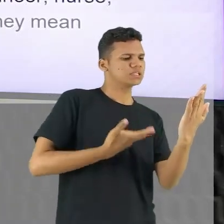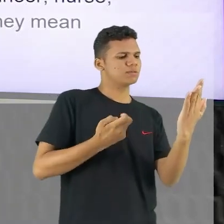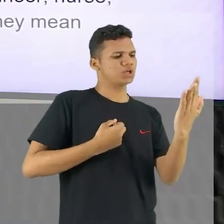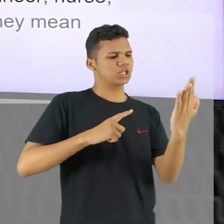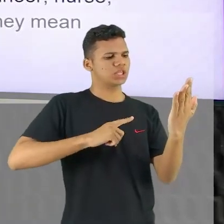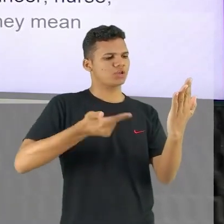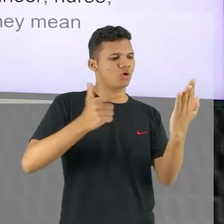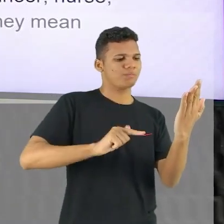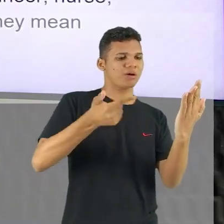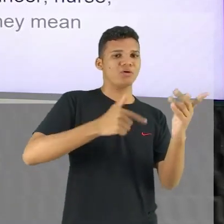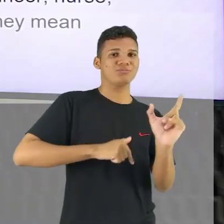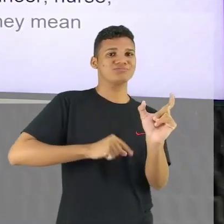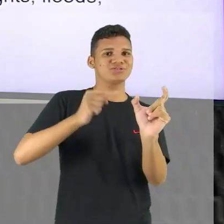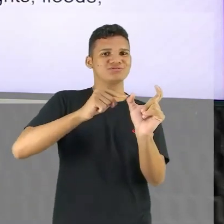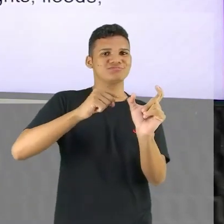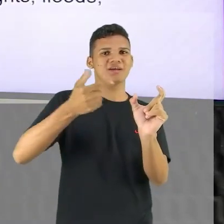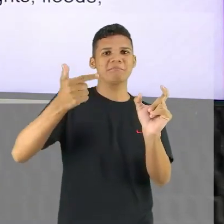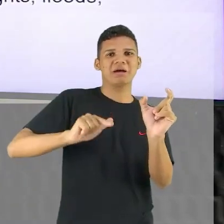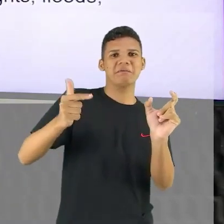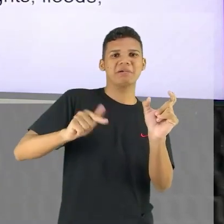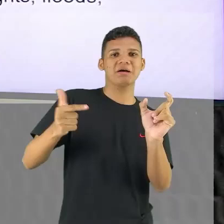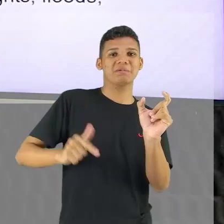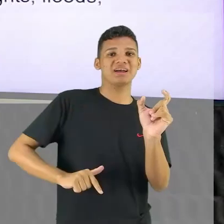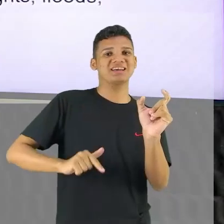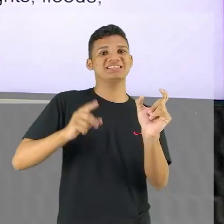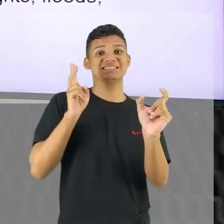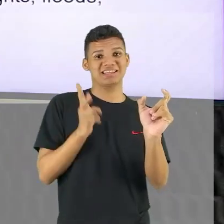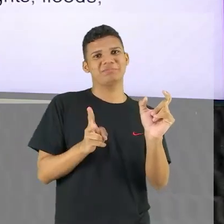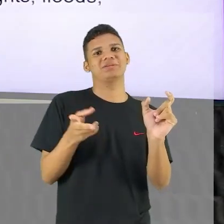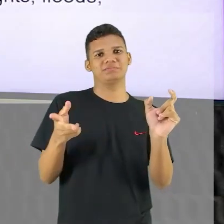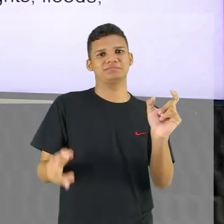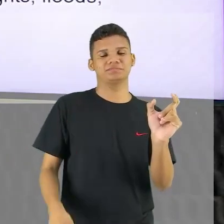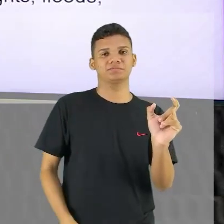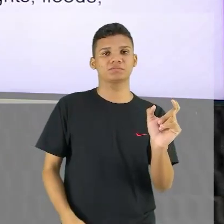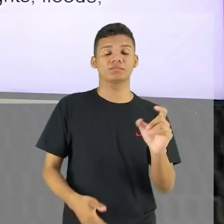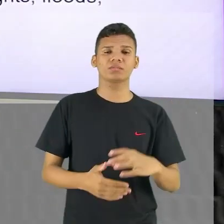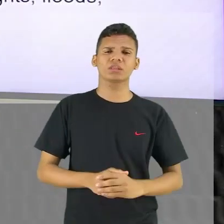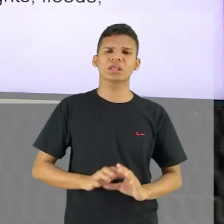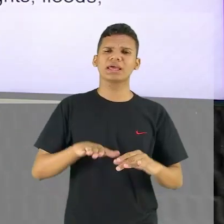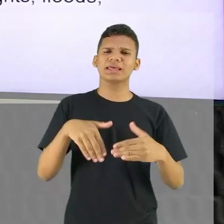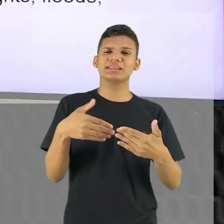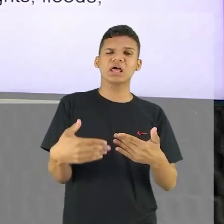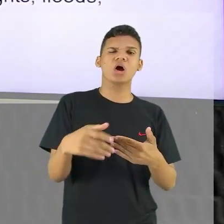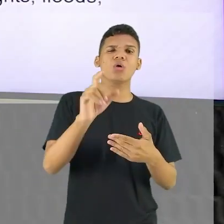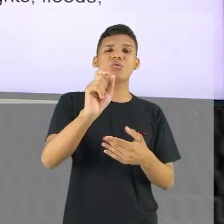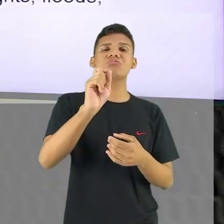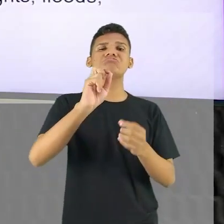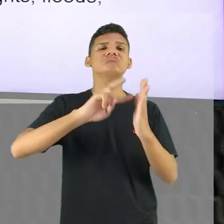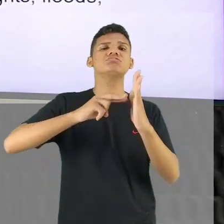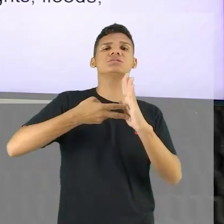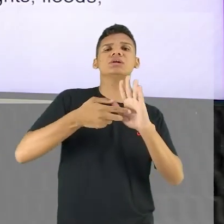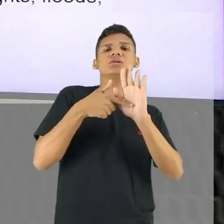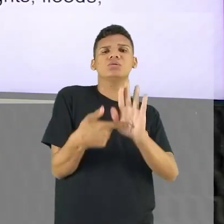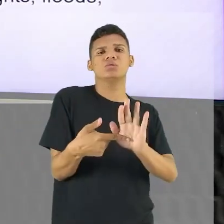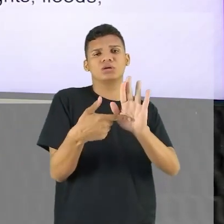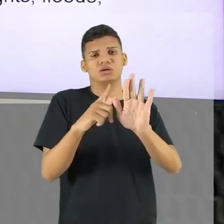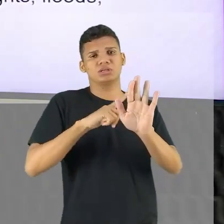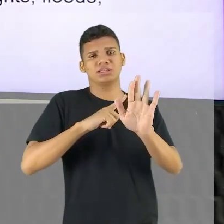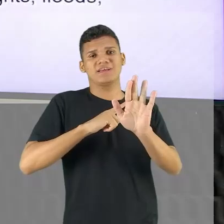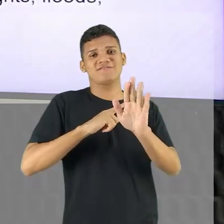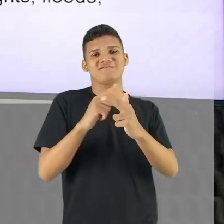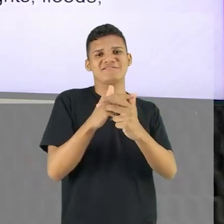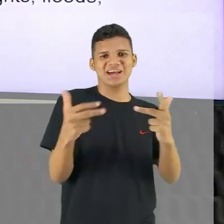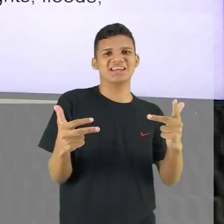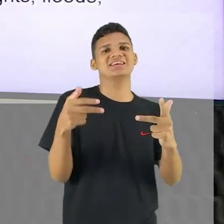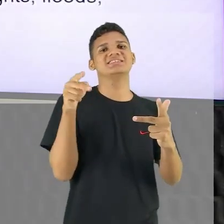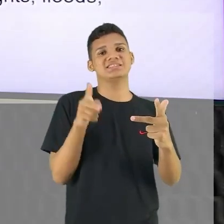várias palavras, tá? Da mesma palavra várias vezes. Isso é para demonstrar a quantidade de coisas